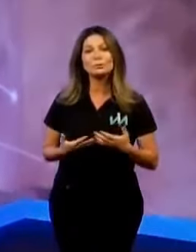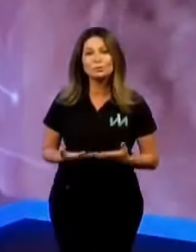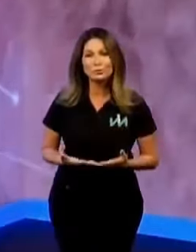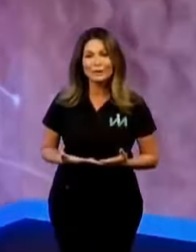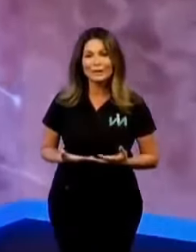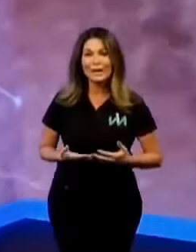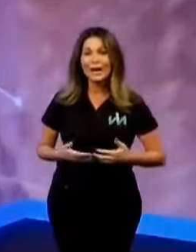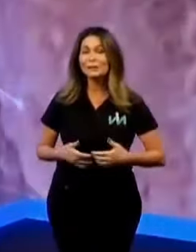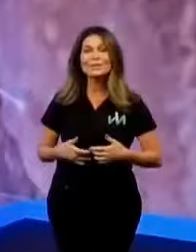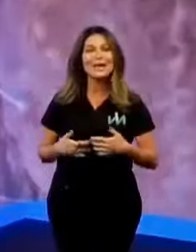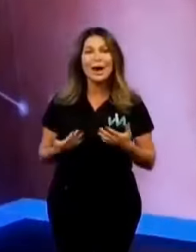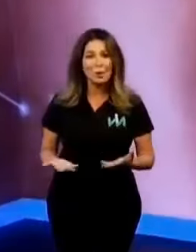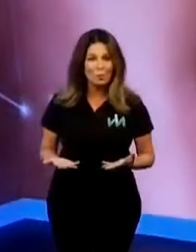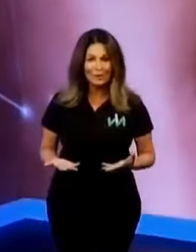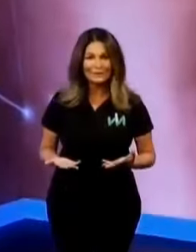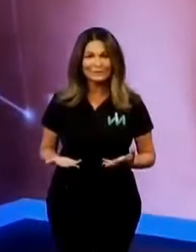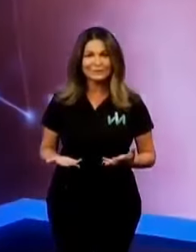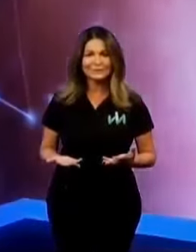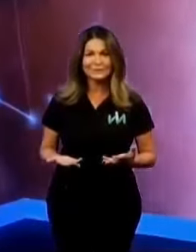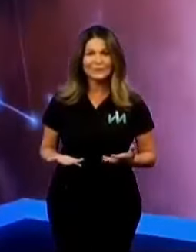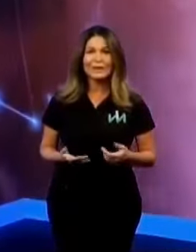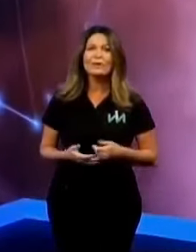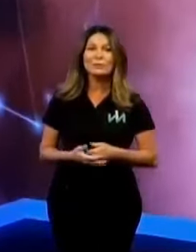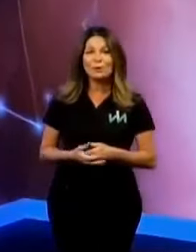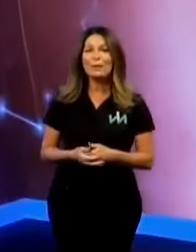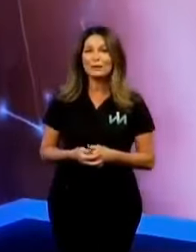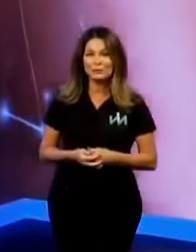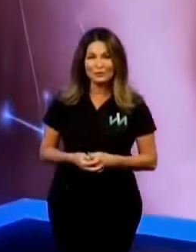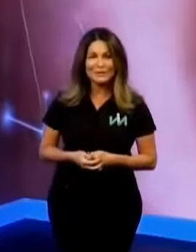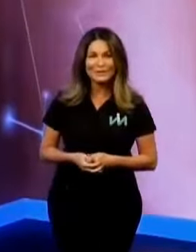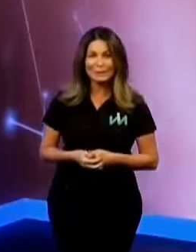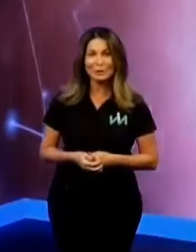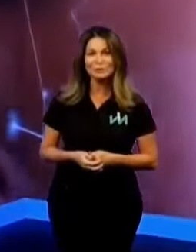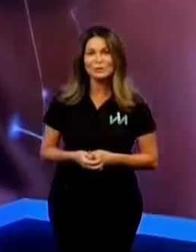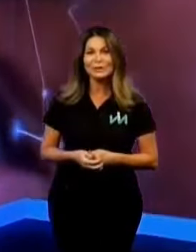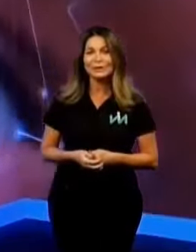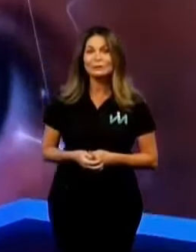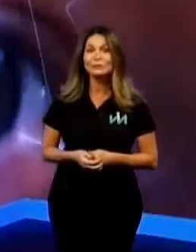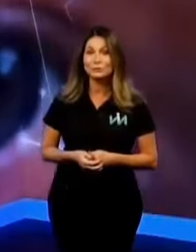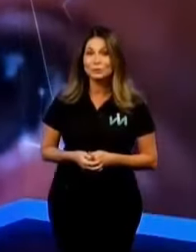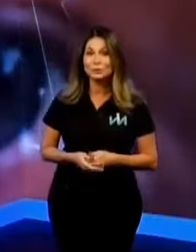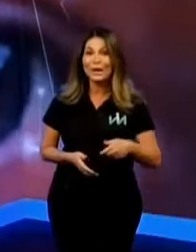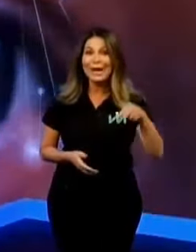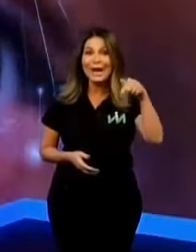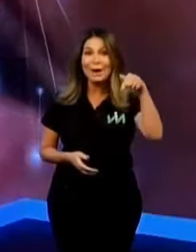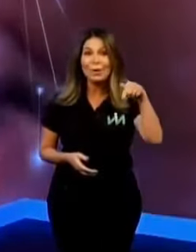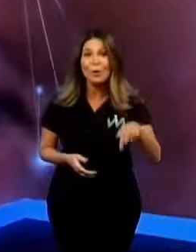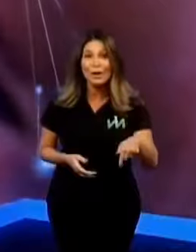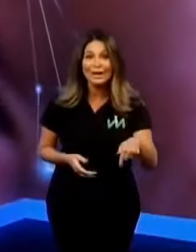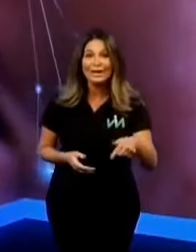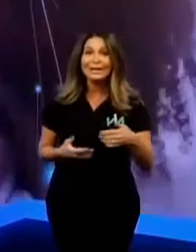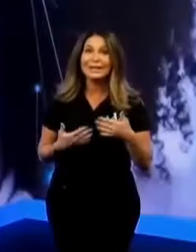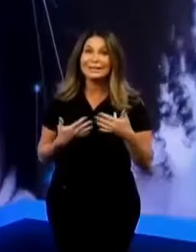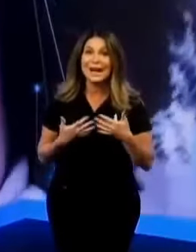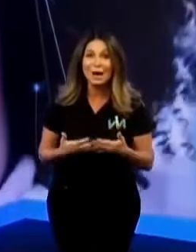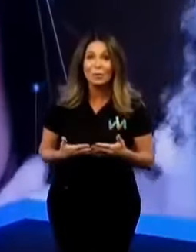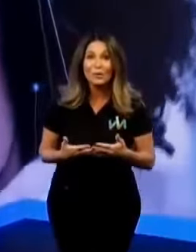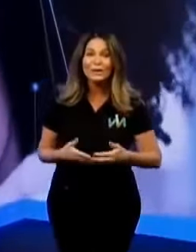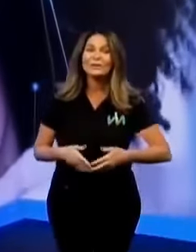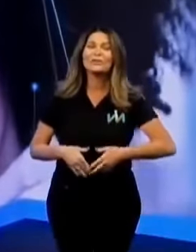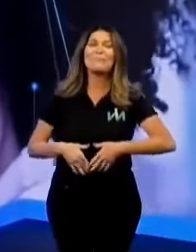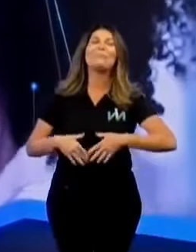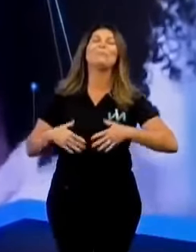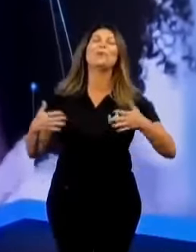nossa cultura, derretendo a dureza, hein, Roberto? E como o Roberto disse na abertura, o futuro é agora, e essa